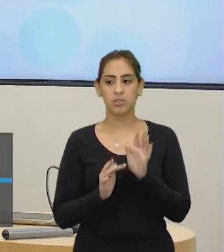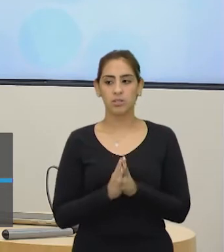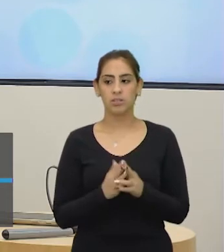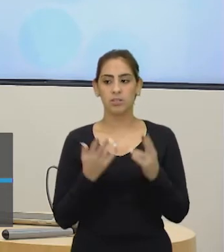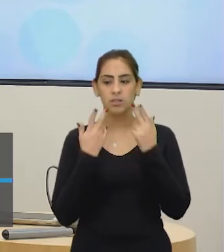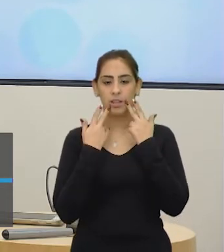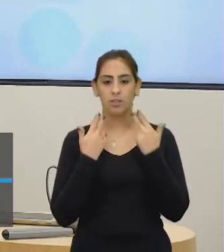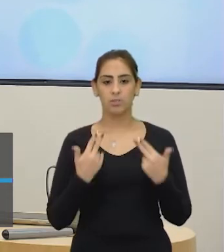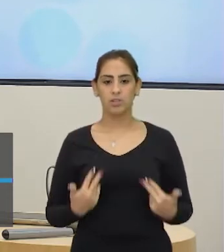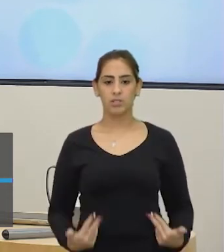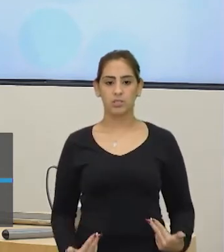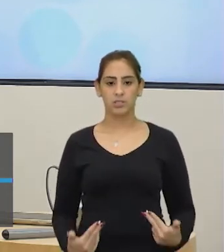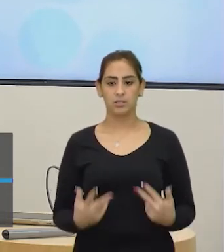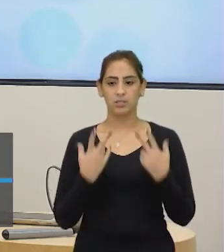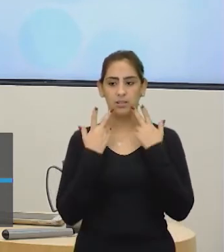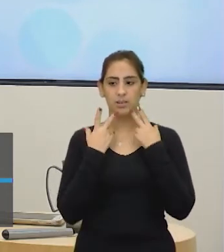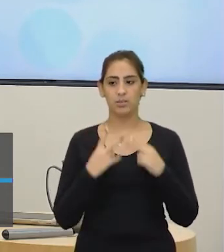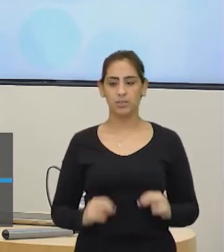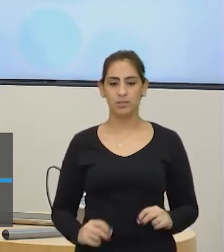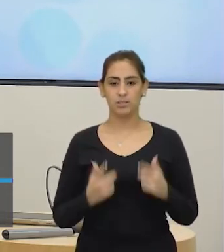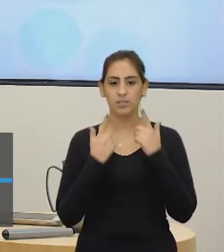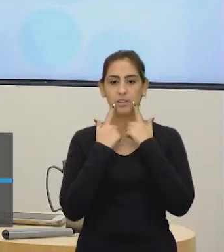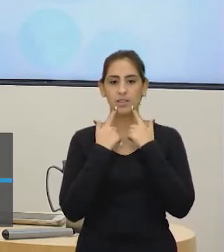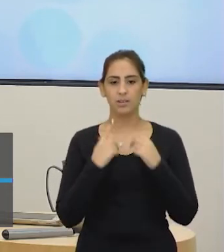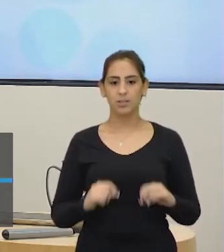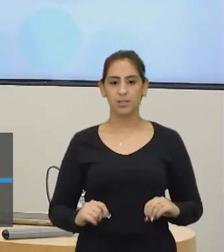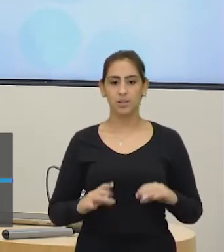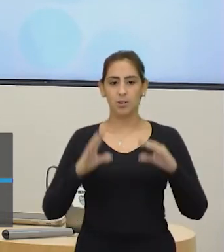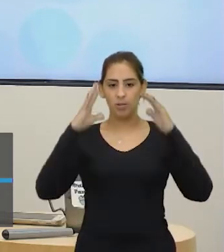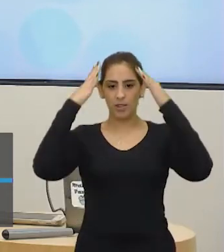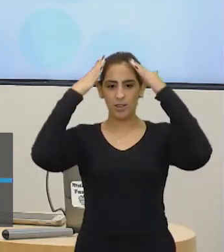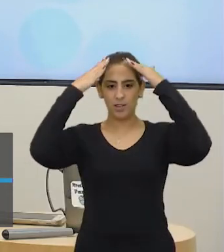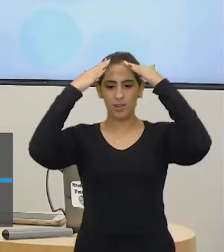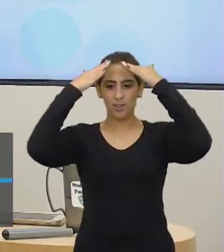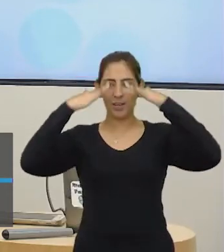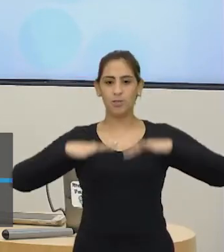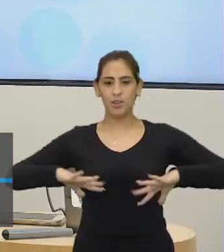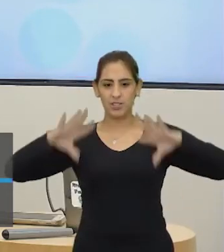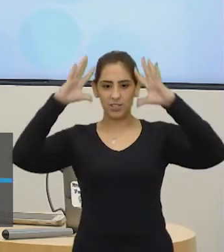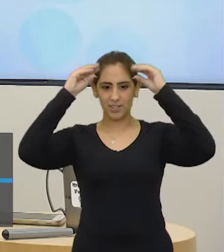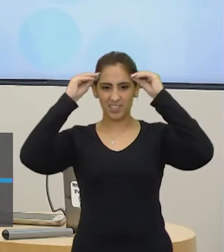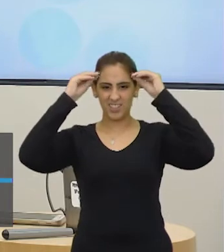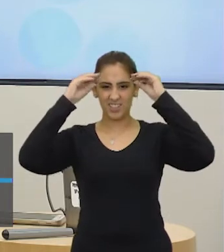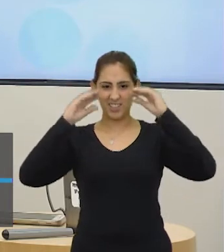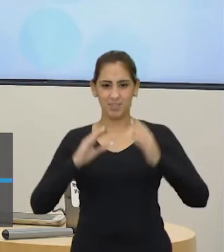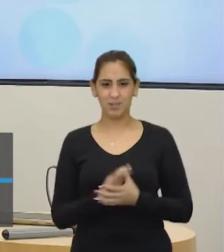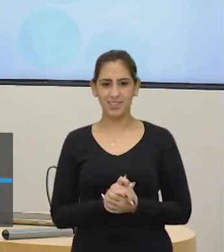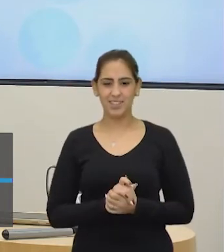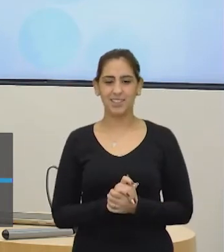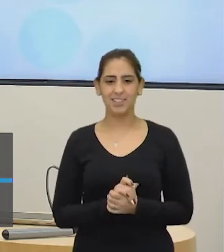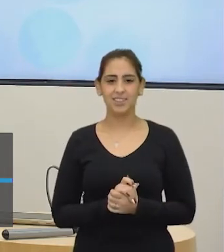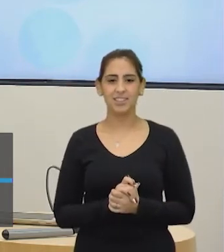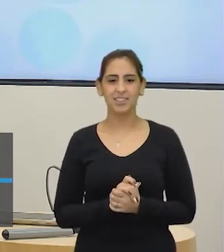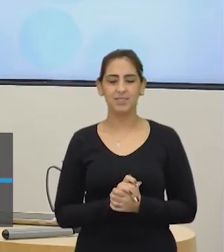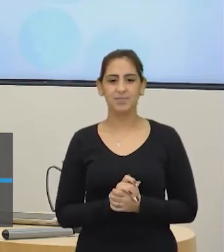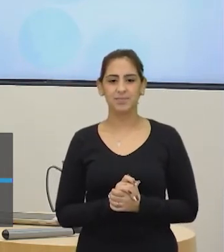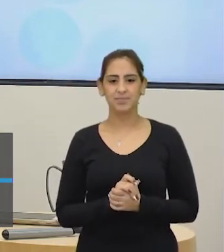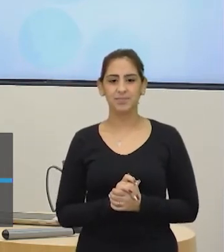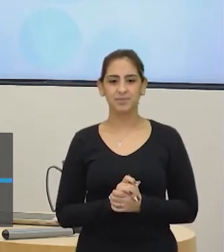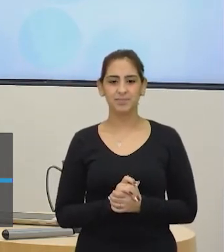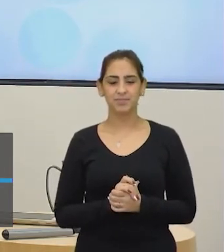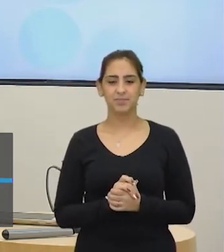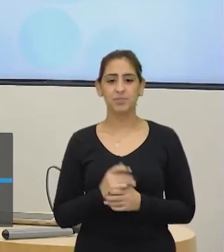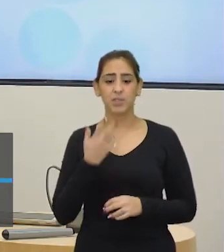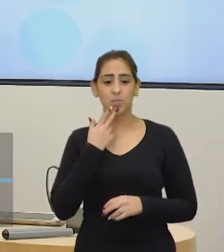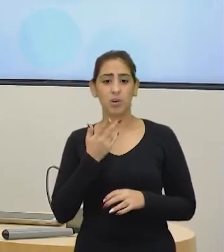a articulação, porque isso é importante. Lembra que na aula anterior foi falado, né, que é importante selecionar o texto, saber como usar uma